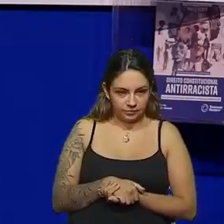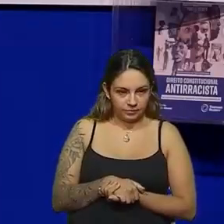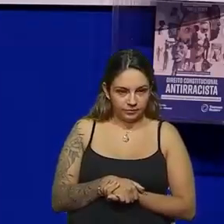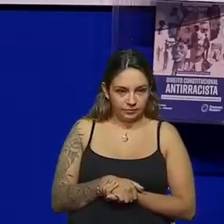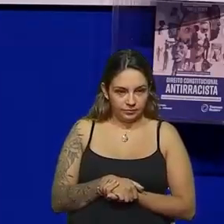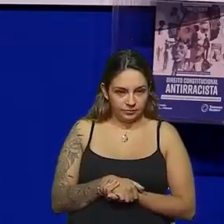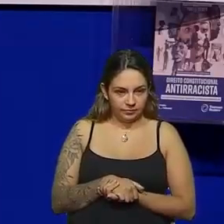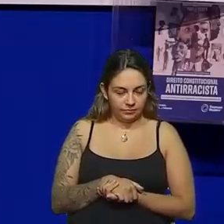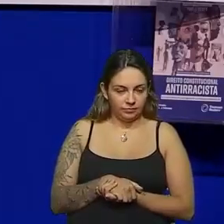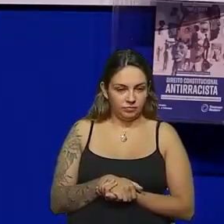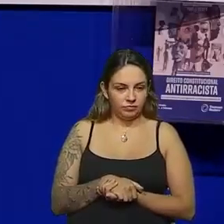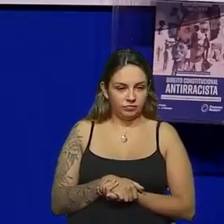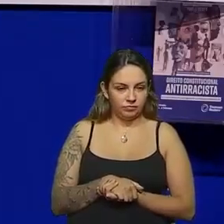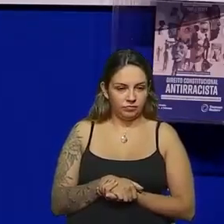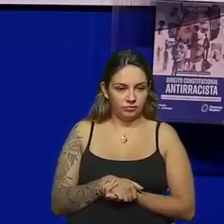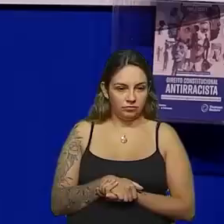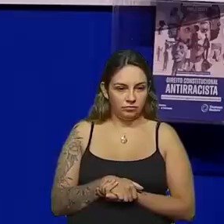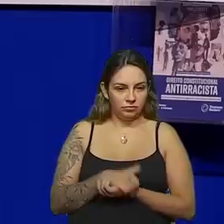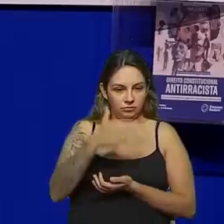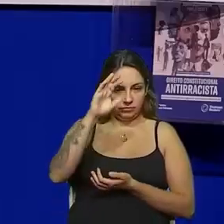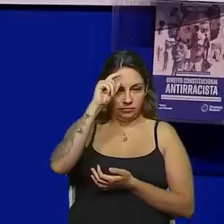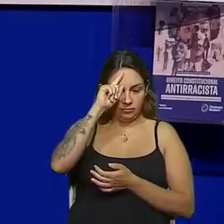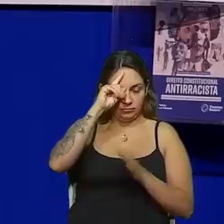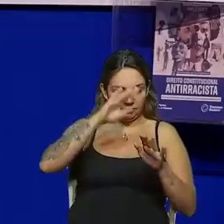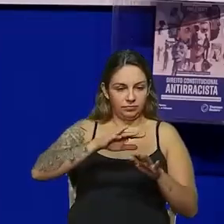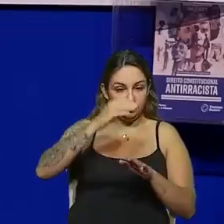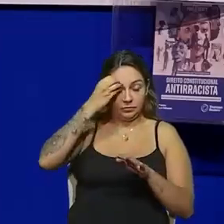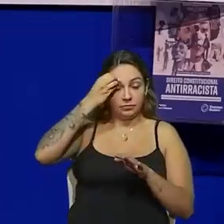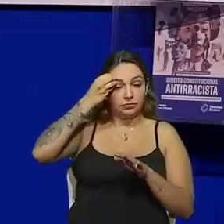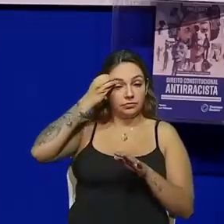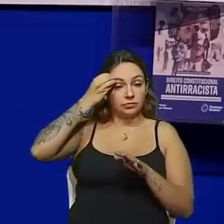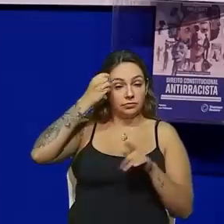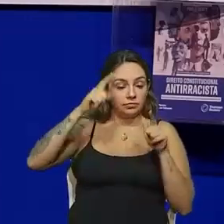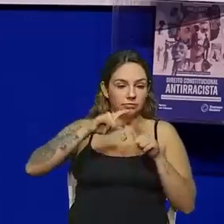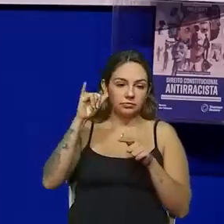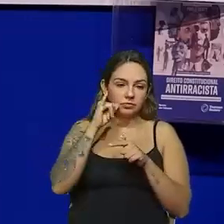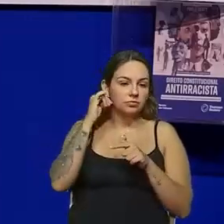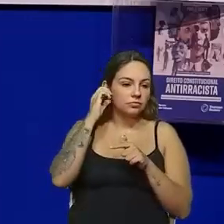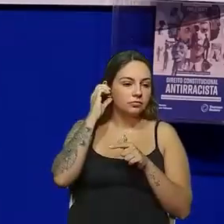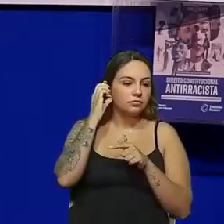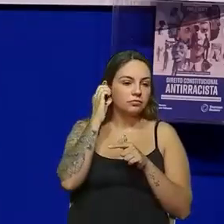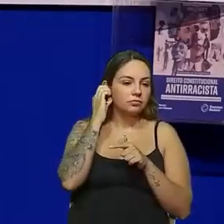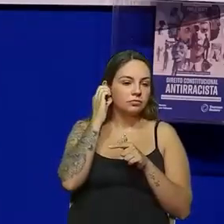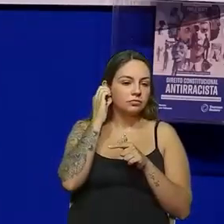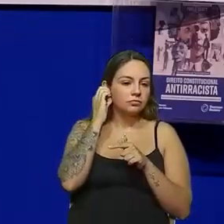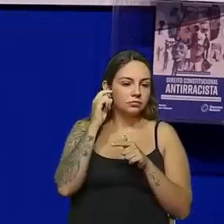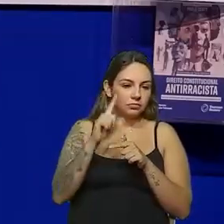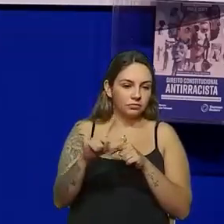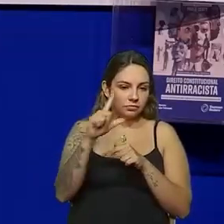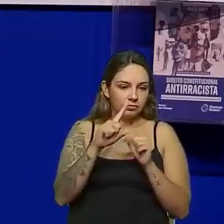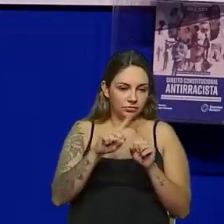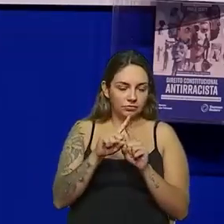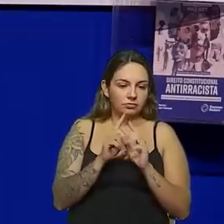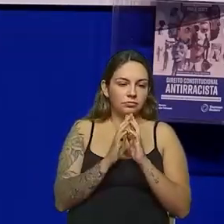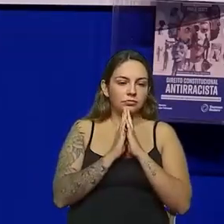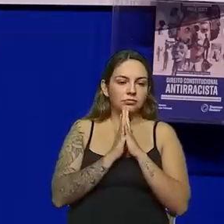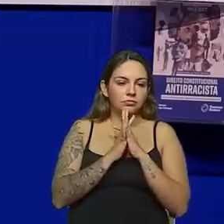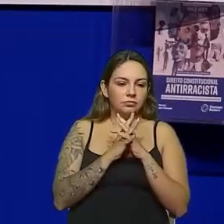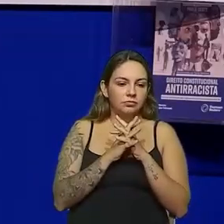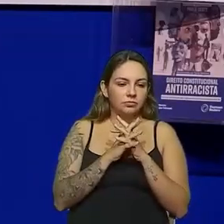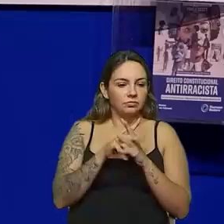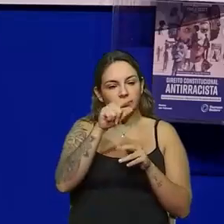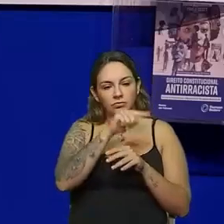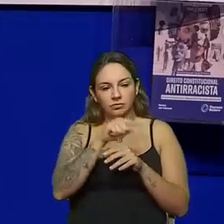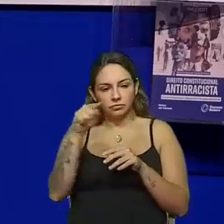Itália, eu já estava em Lisboa. Eu tinha passado 10 dias na Itália trabalhando, também em função de literatura,